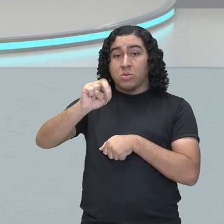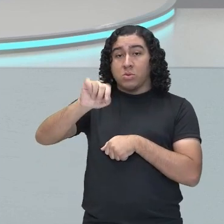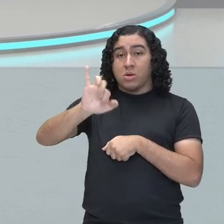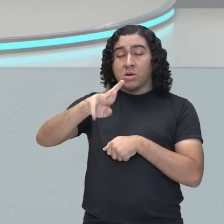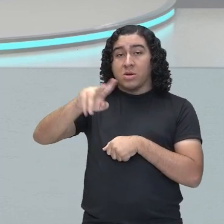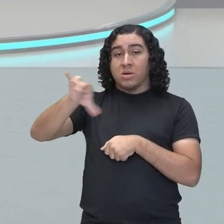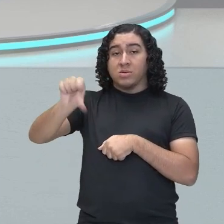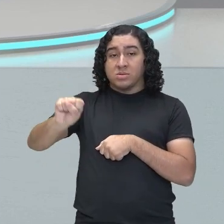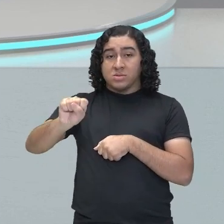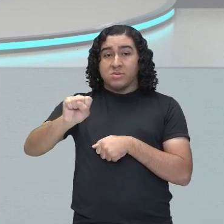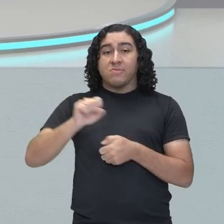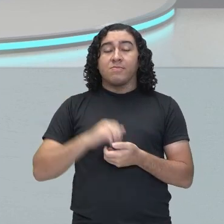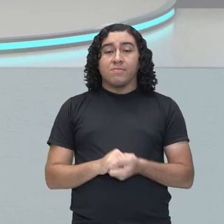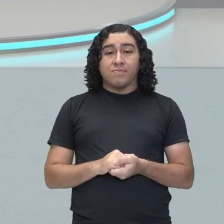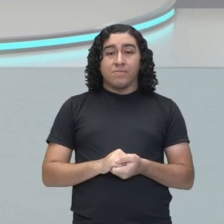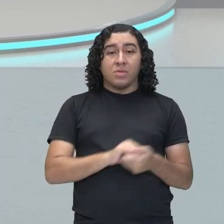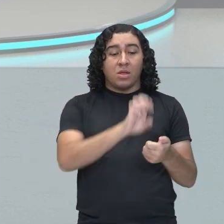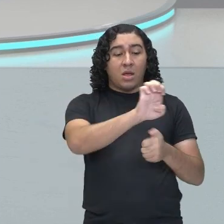aí